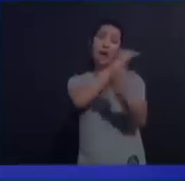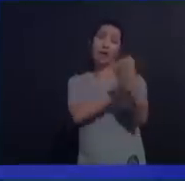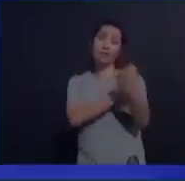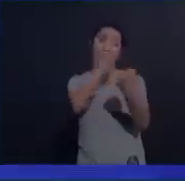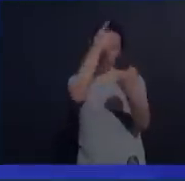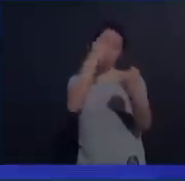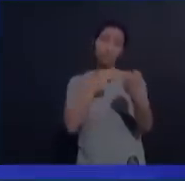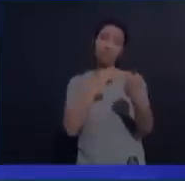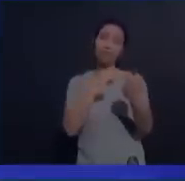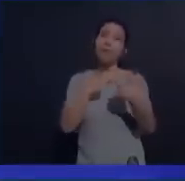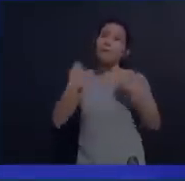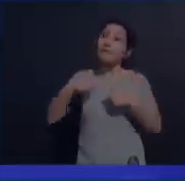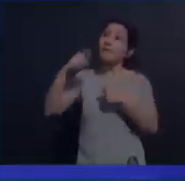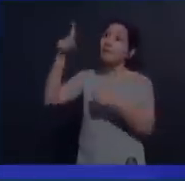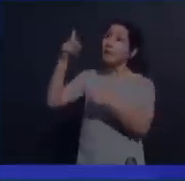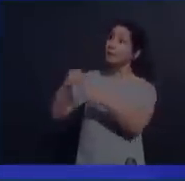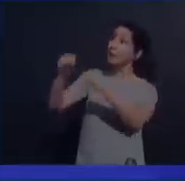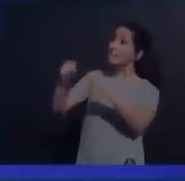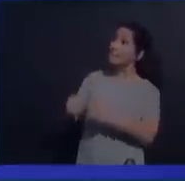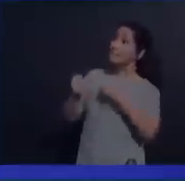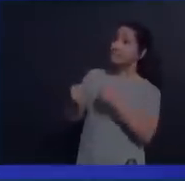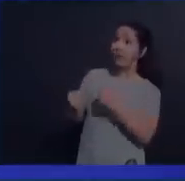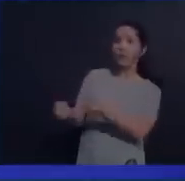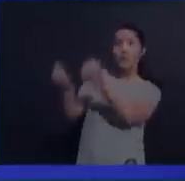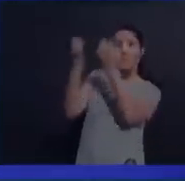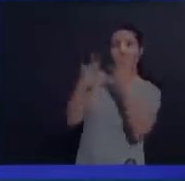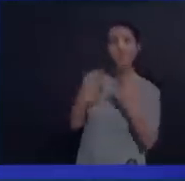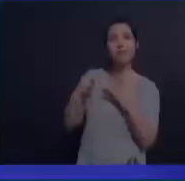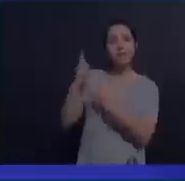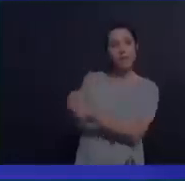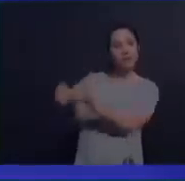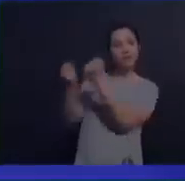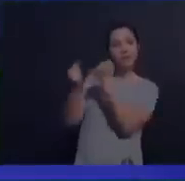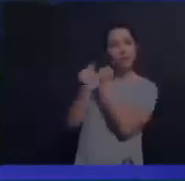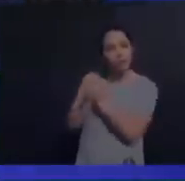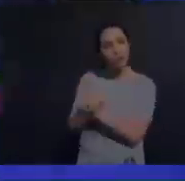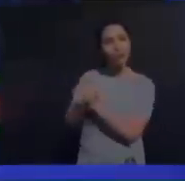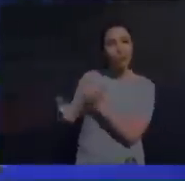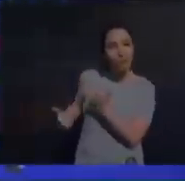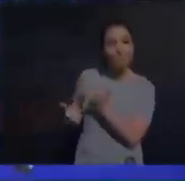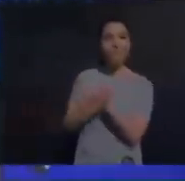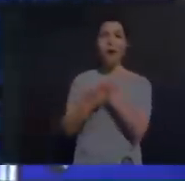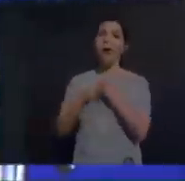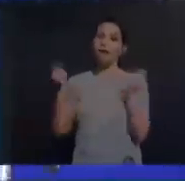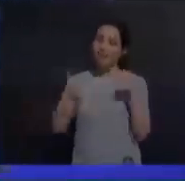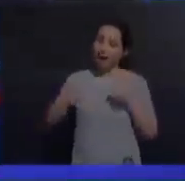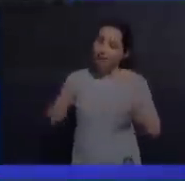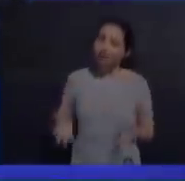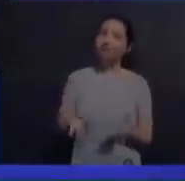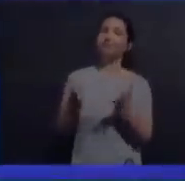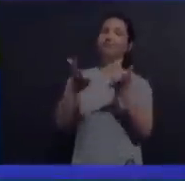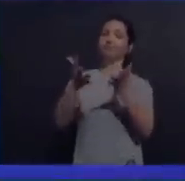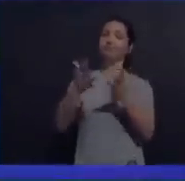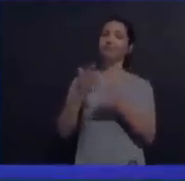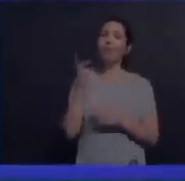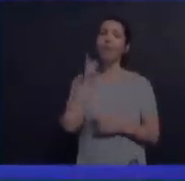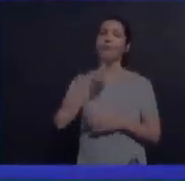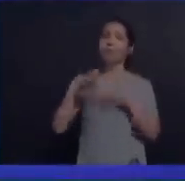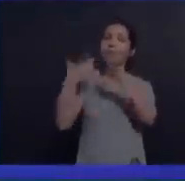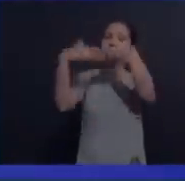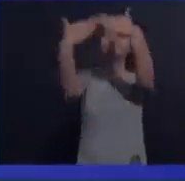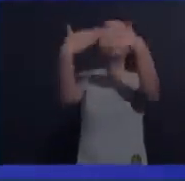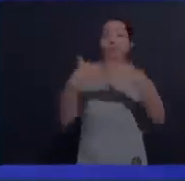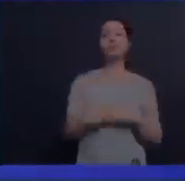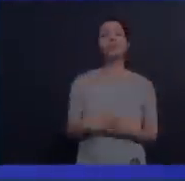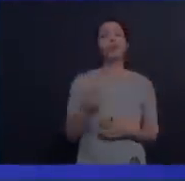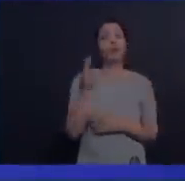nós precisamos do poder de Deus nas nossas vidas, porque com o poder de Deus a gente vai muito mais além. E eu tenho uma história